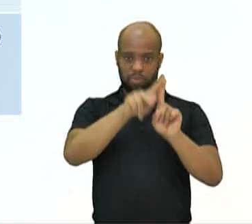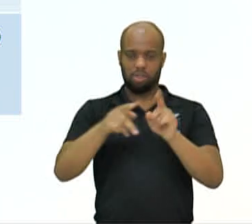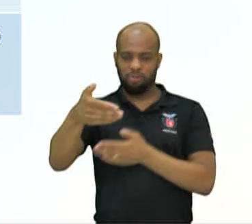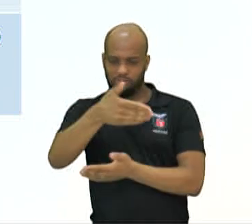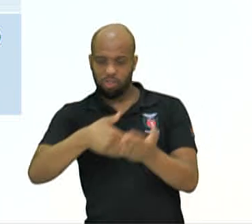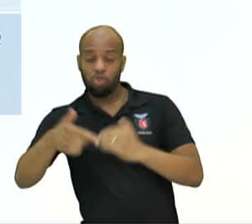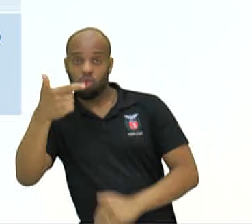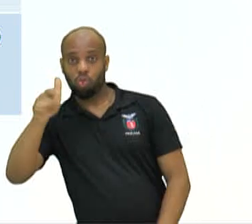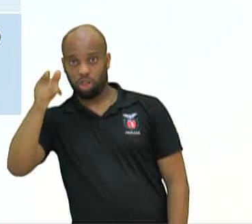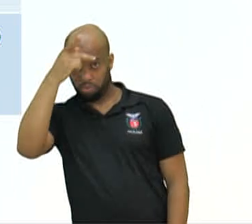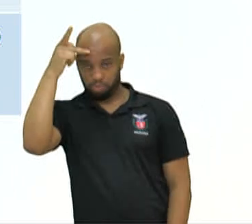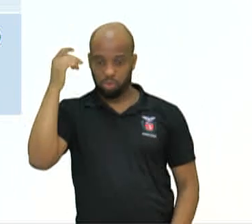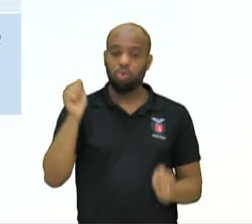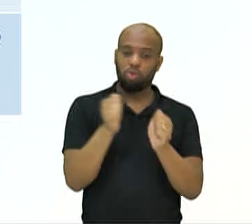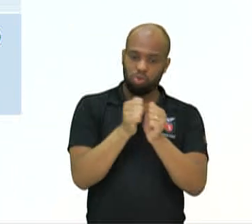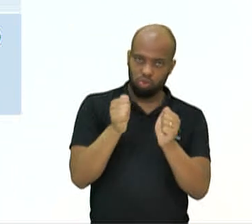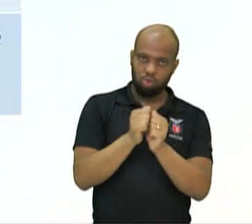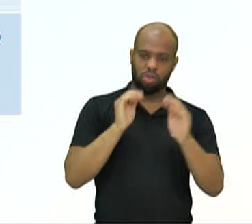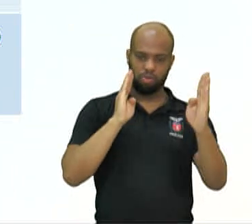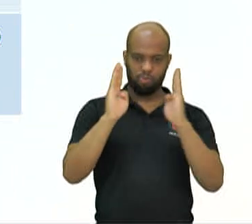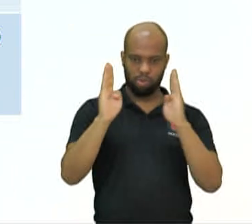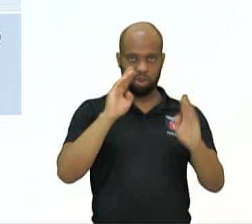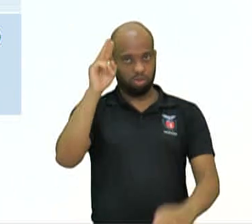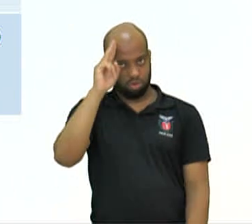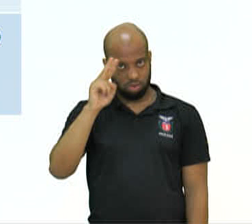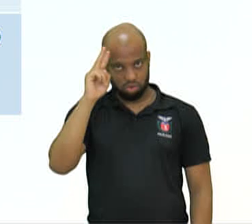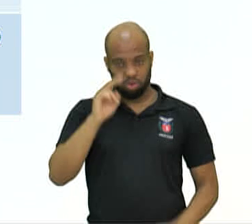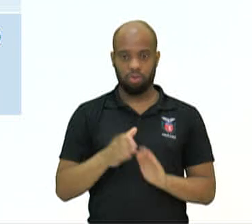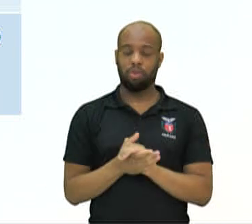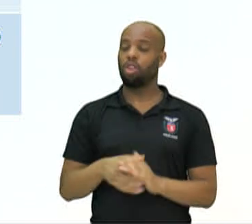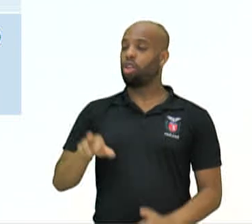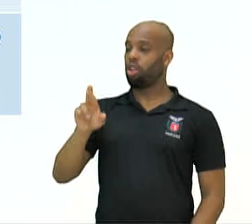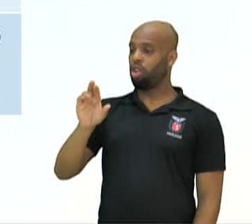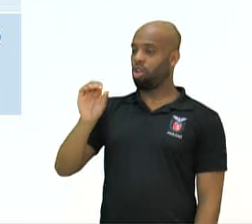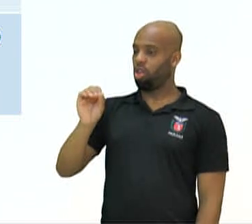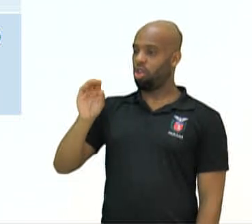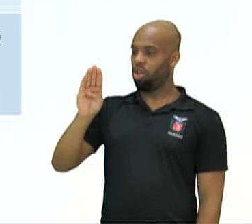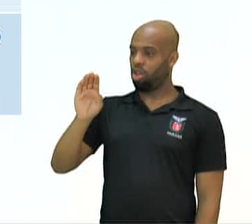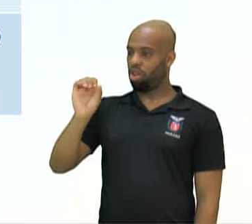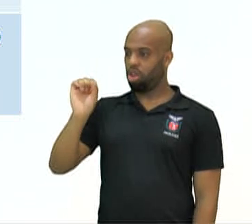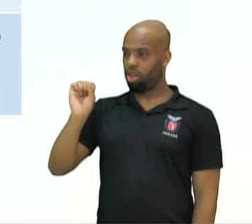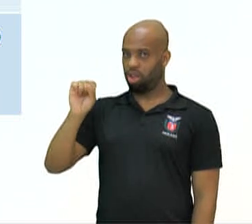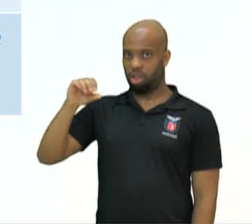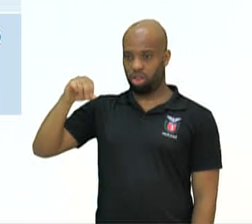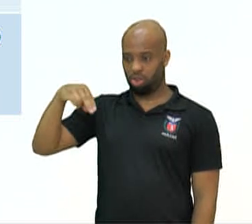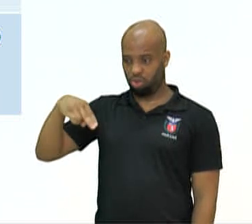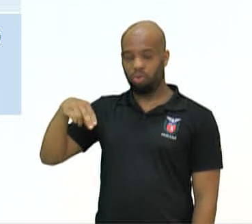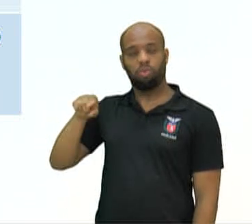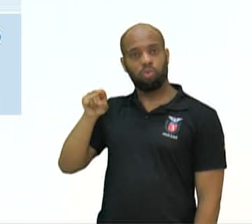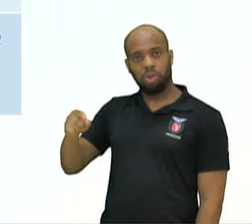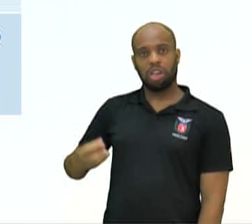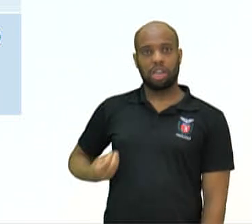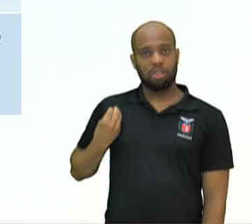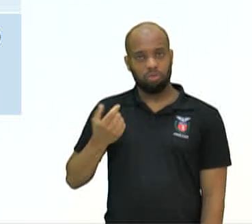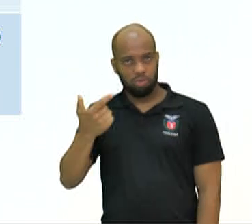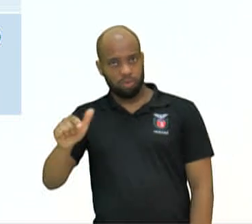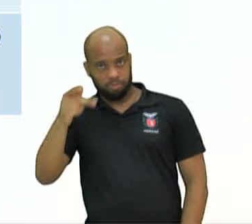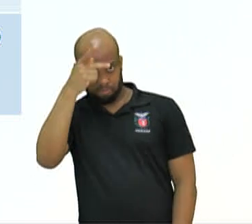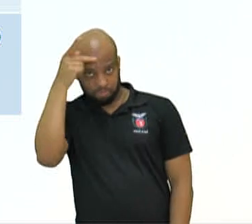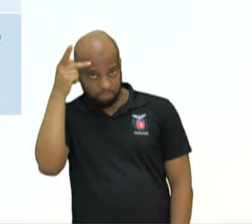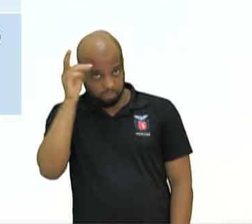durante a aventura. Robinson Crusoe convive com outras pessoas somente